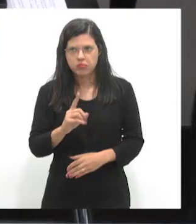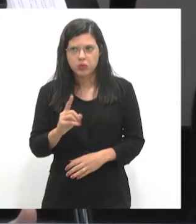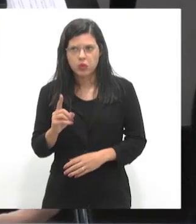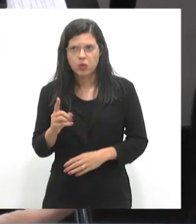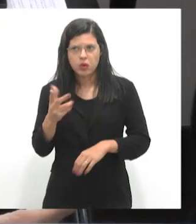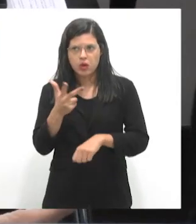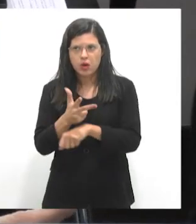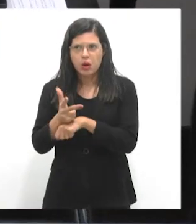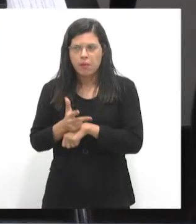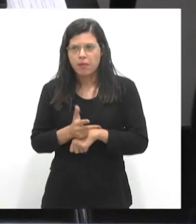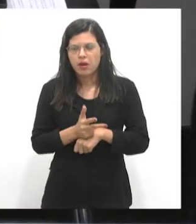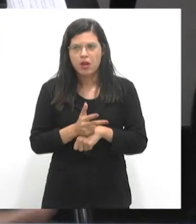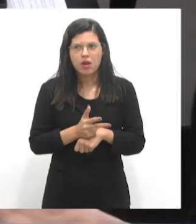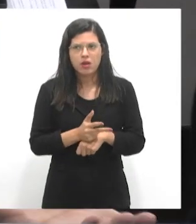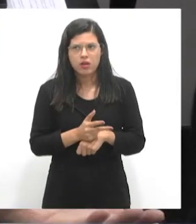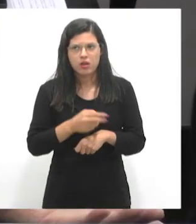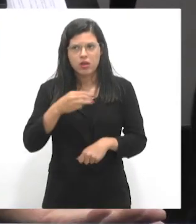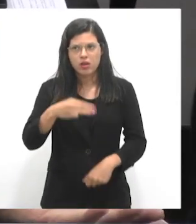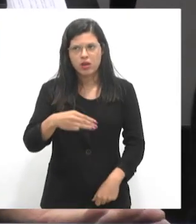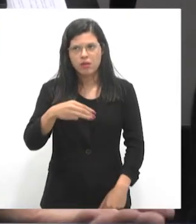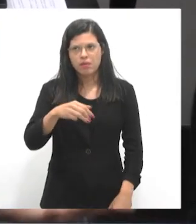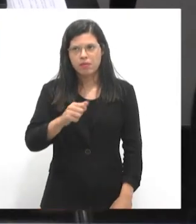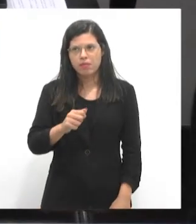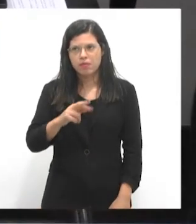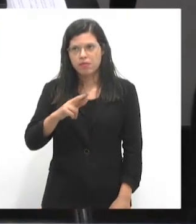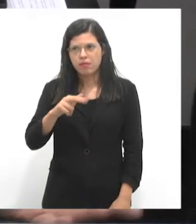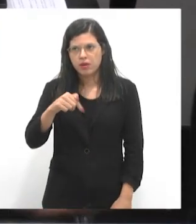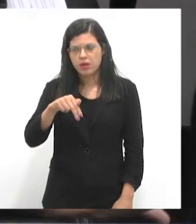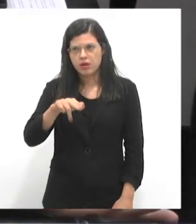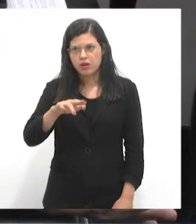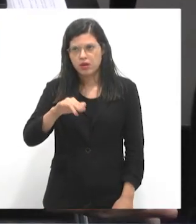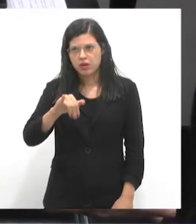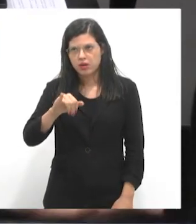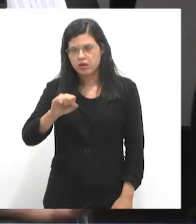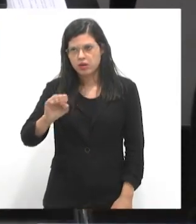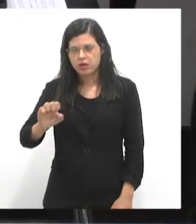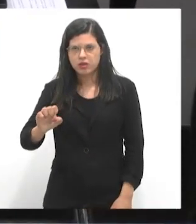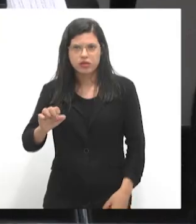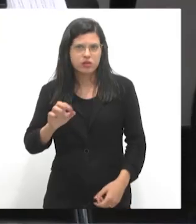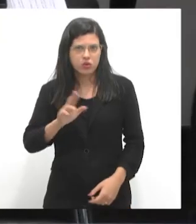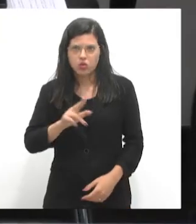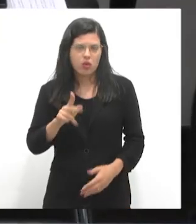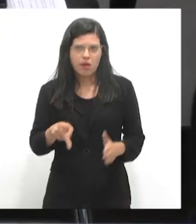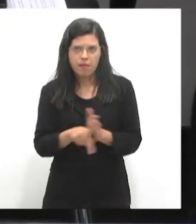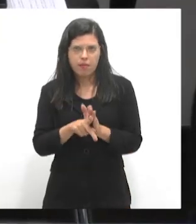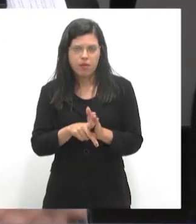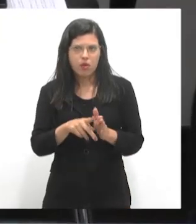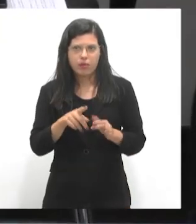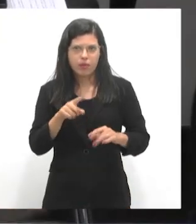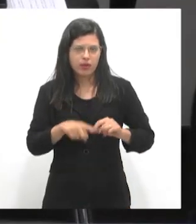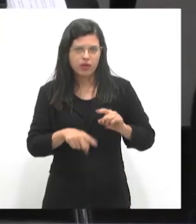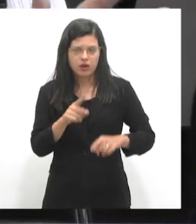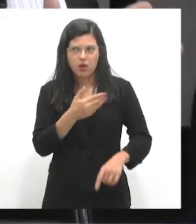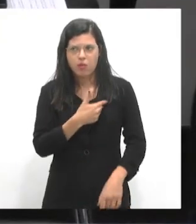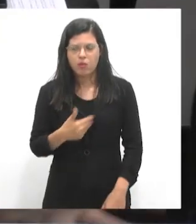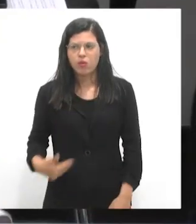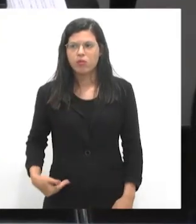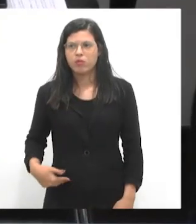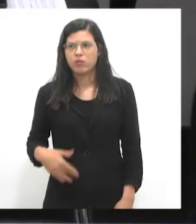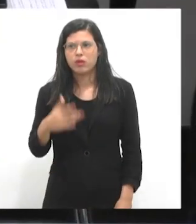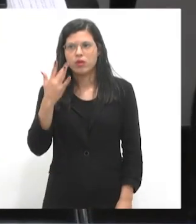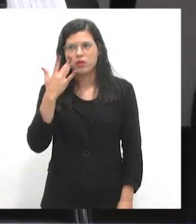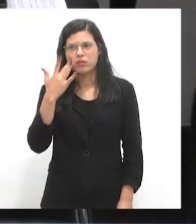câmeras em marquises. Marquise não é bem público, é privado, né? Então, eu acho que tem um